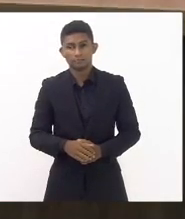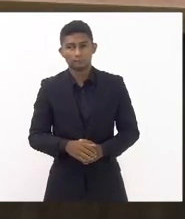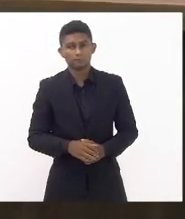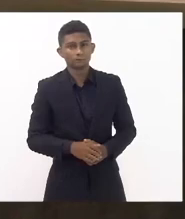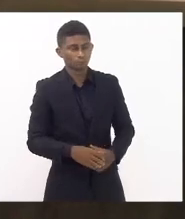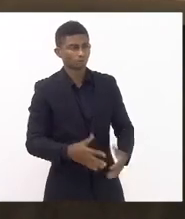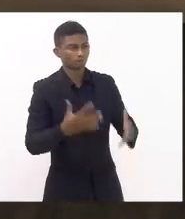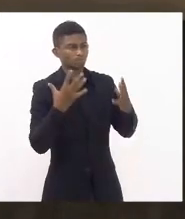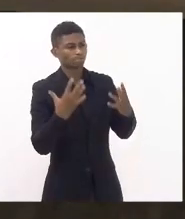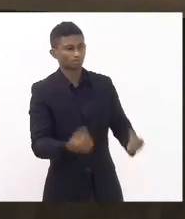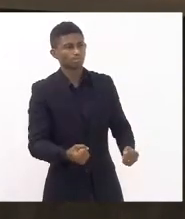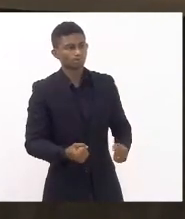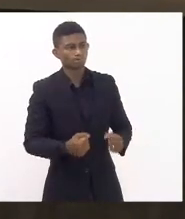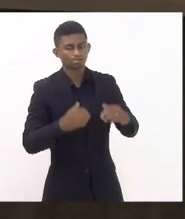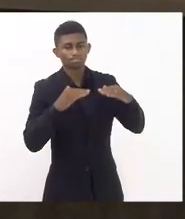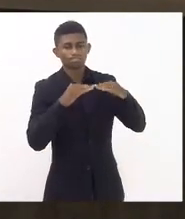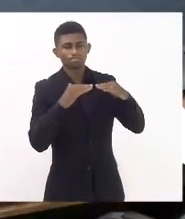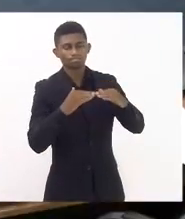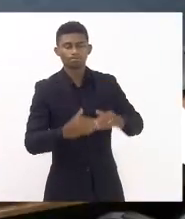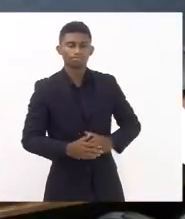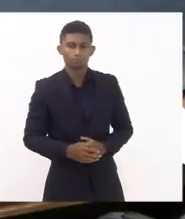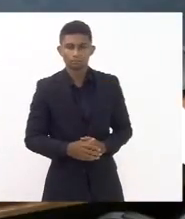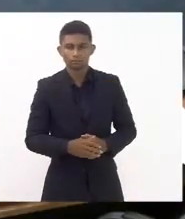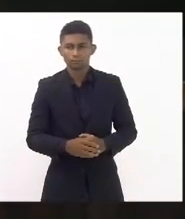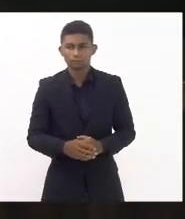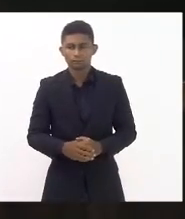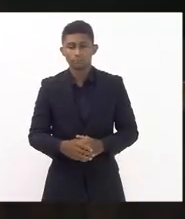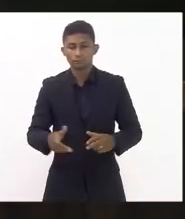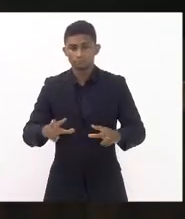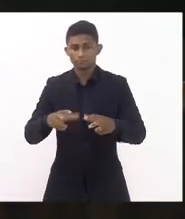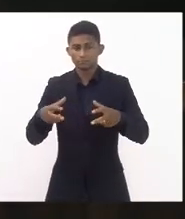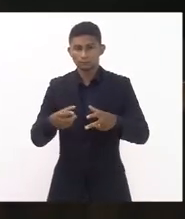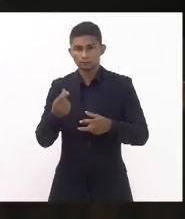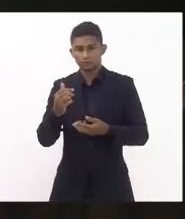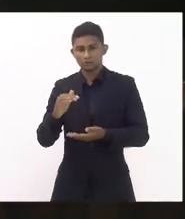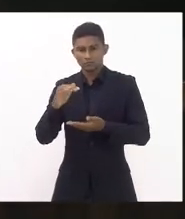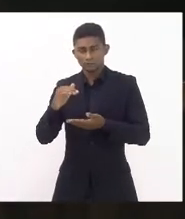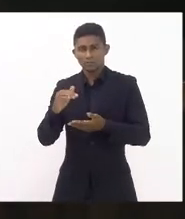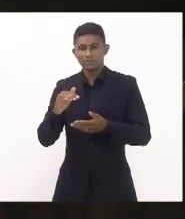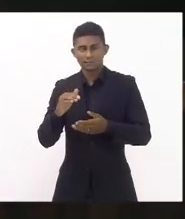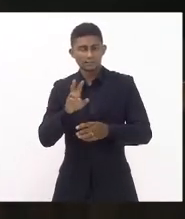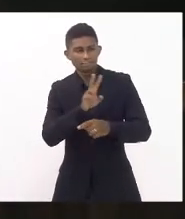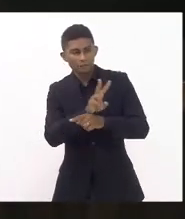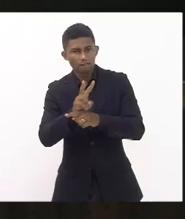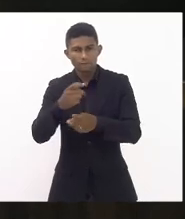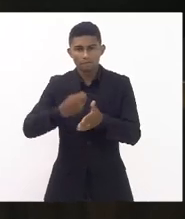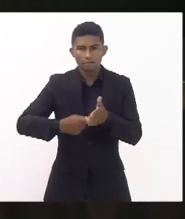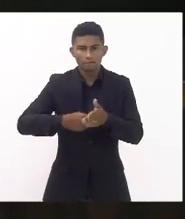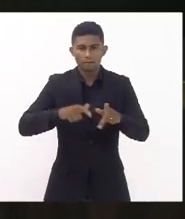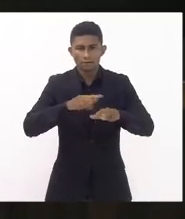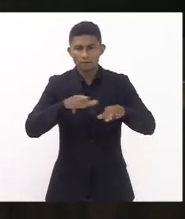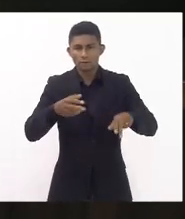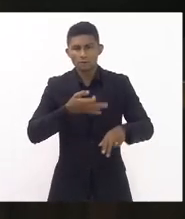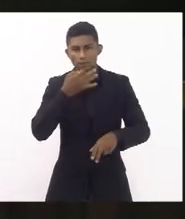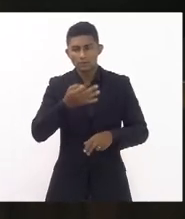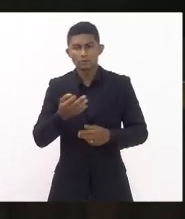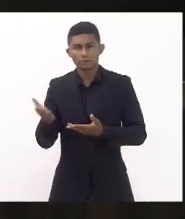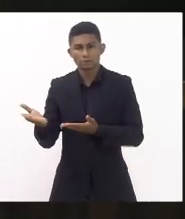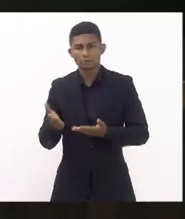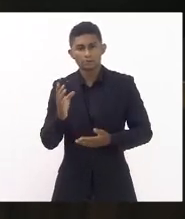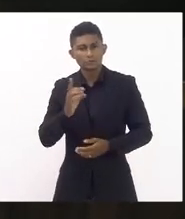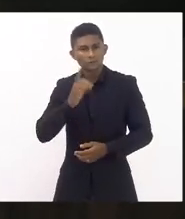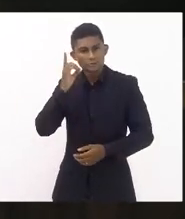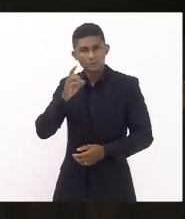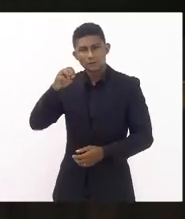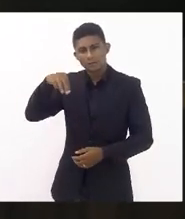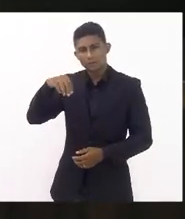Favorável à tramitação, senhora presidente. Pela Comissão de Orçamento, Finanças, Fiscalização Financeira e Controle, deputado Márcio